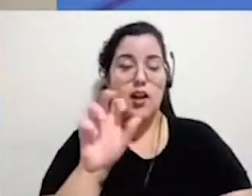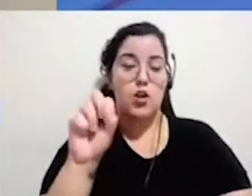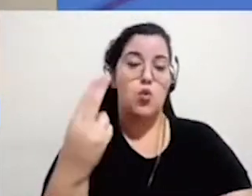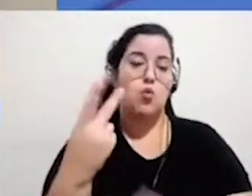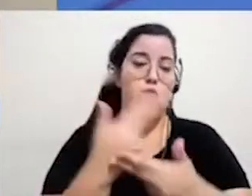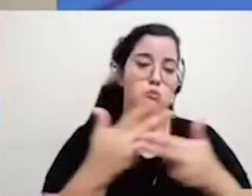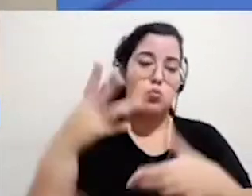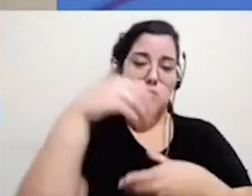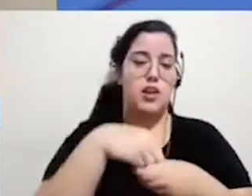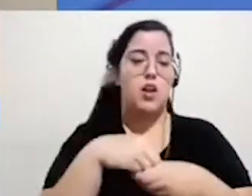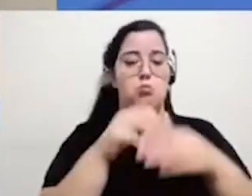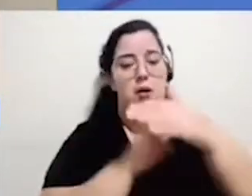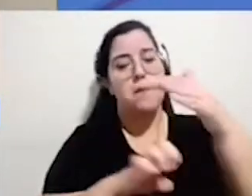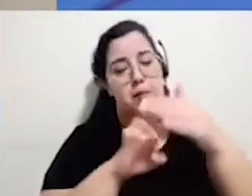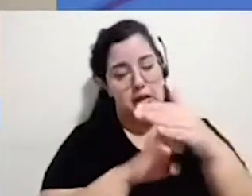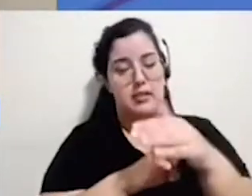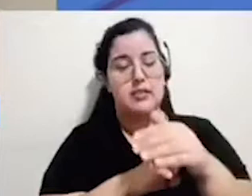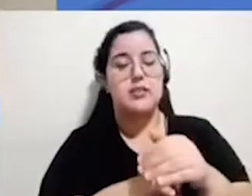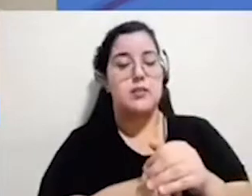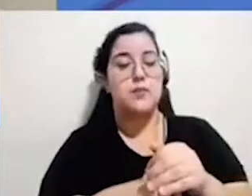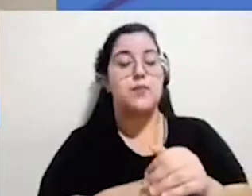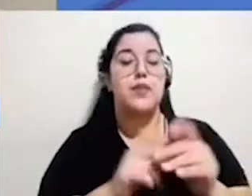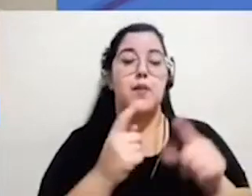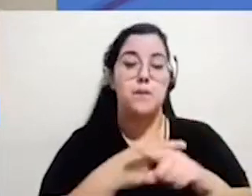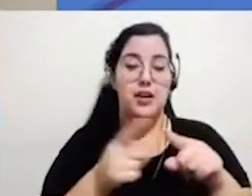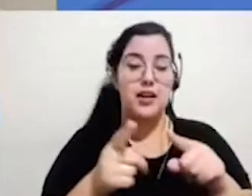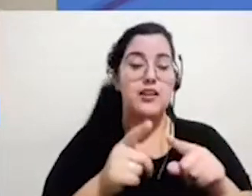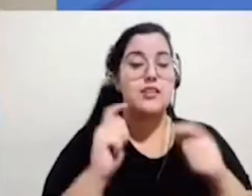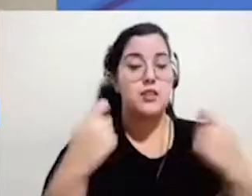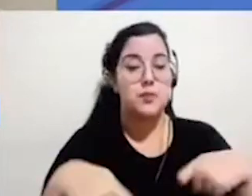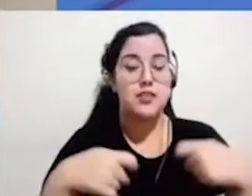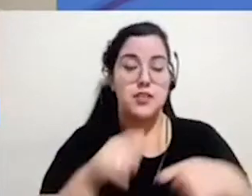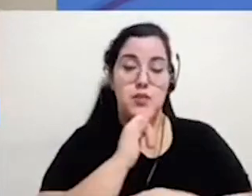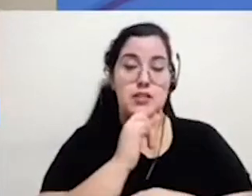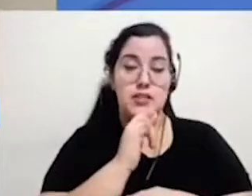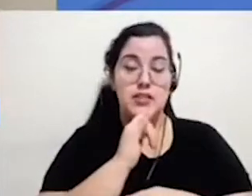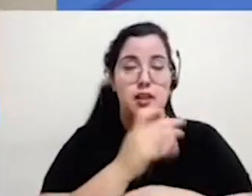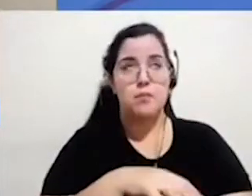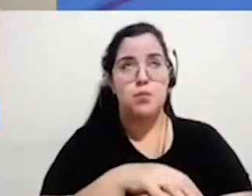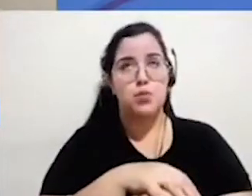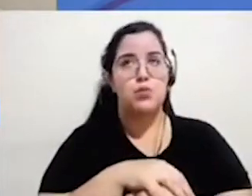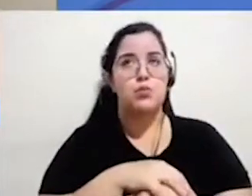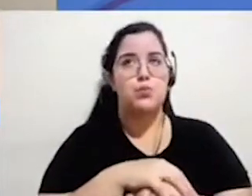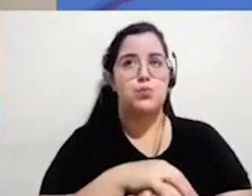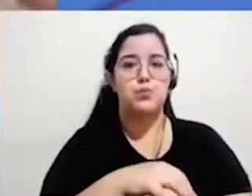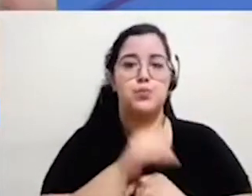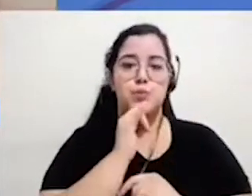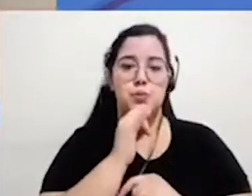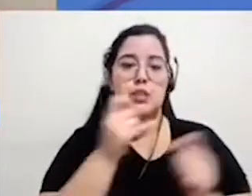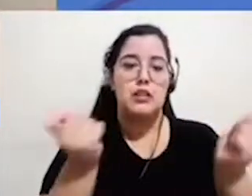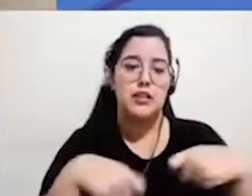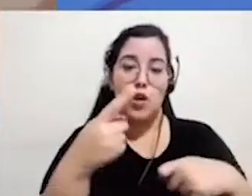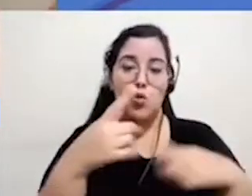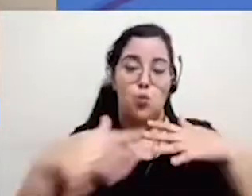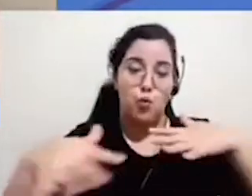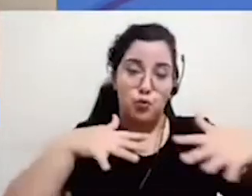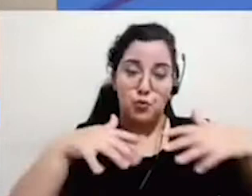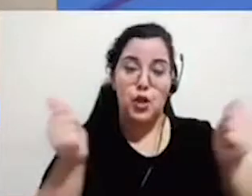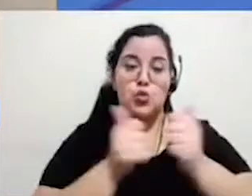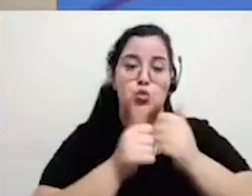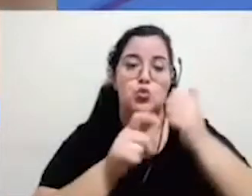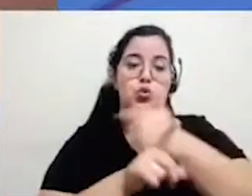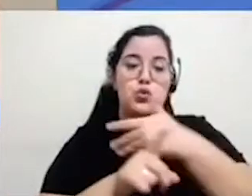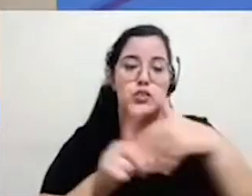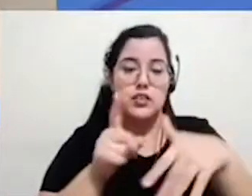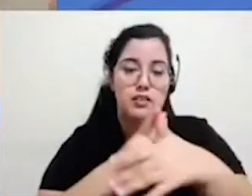aqui dentro da empresa. Quando, na verdade, o movimento que deveria acontecer é ter um movimento da sociedade, das